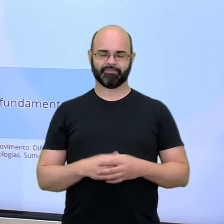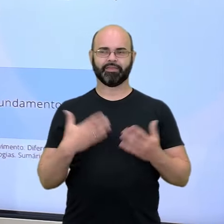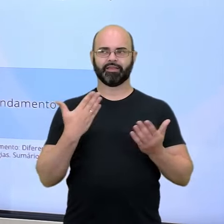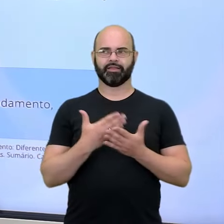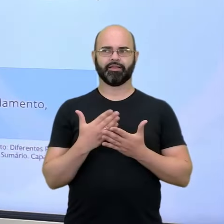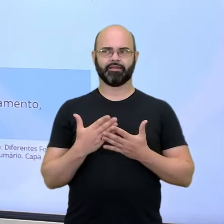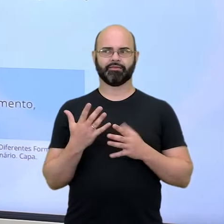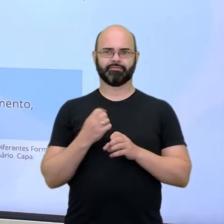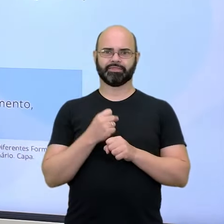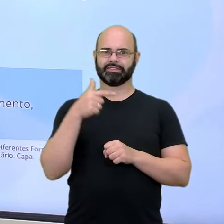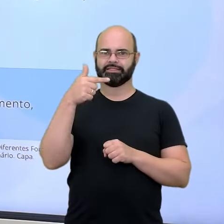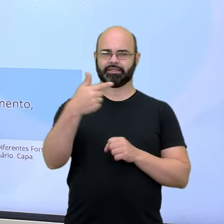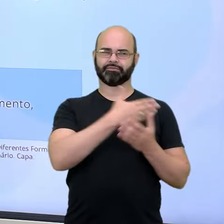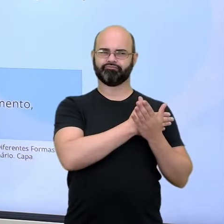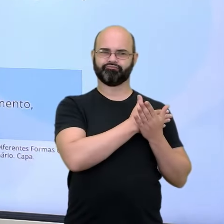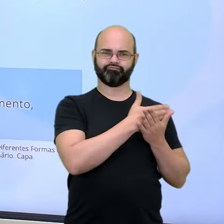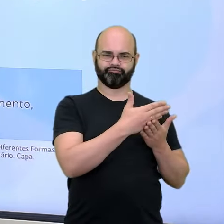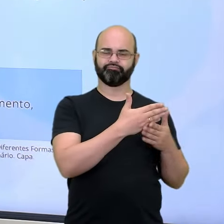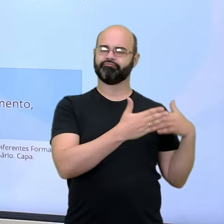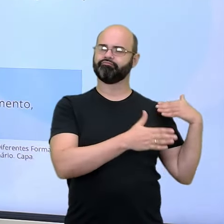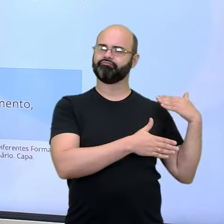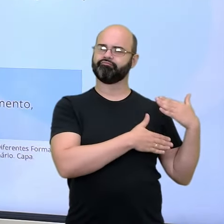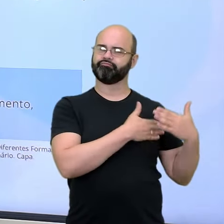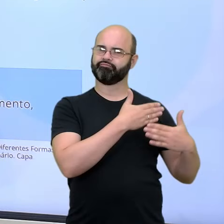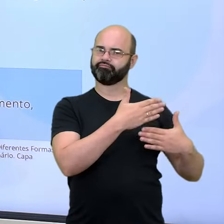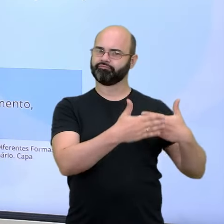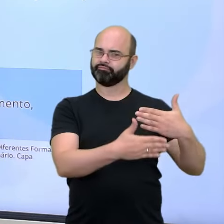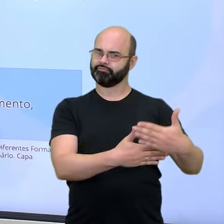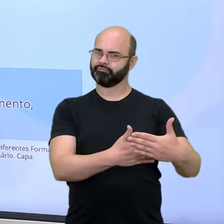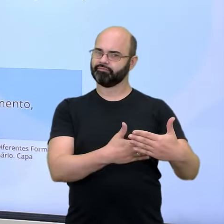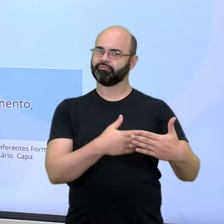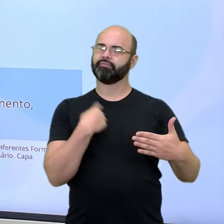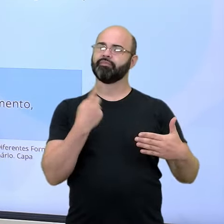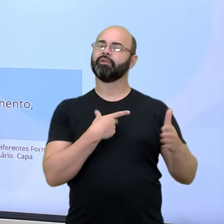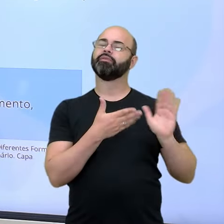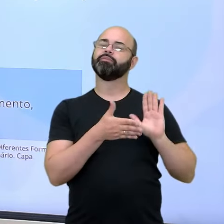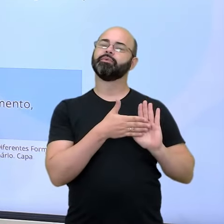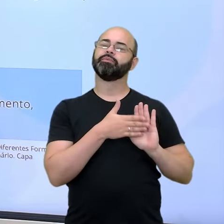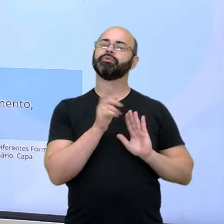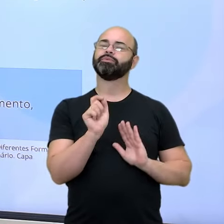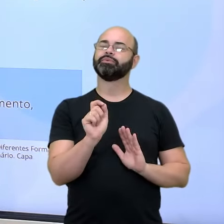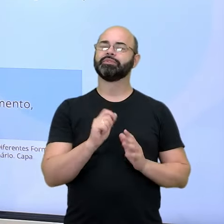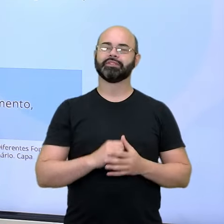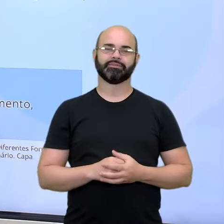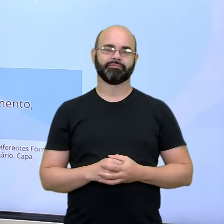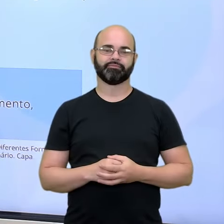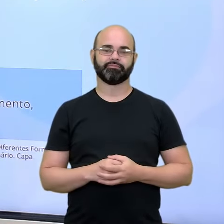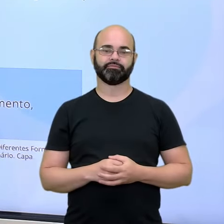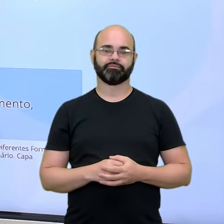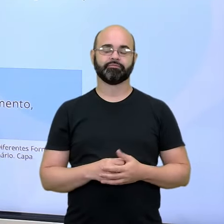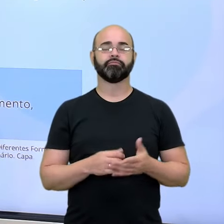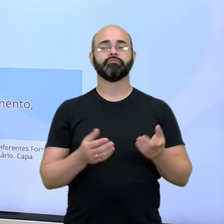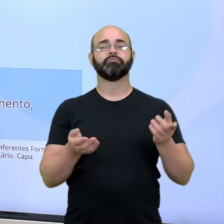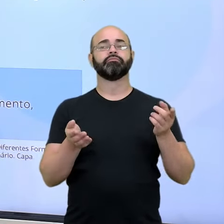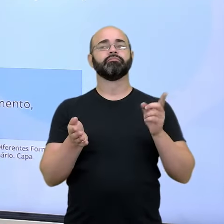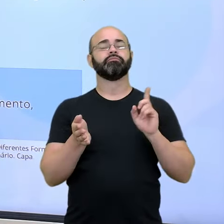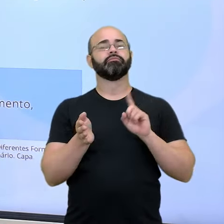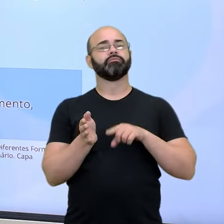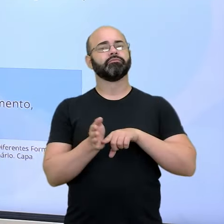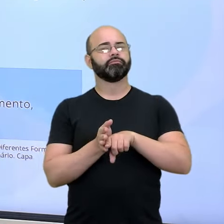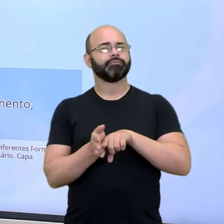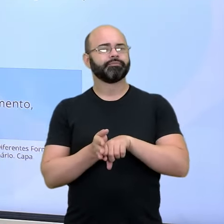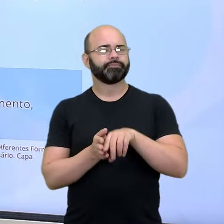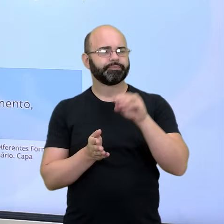aulas iniciais, a gente propôs o quê? Que houvesse uma investigação sobre